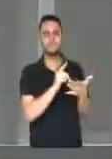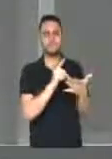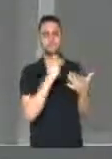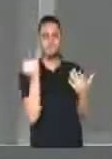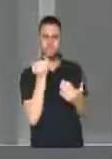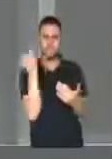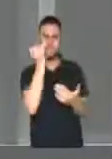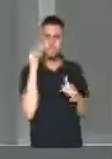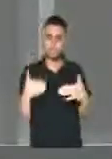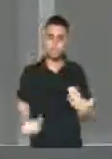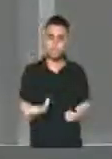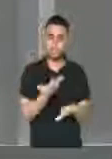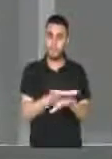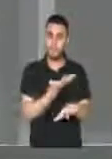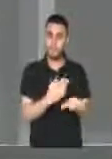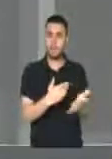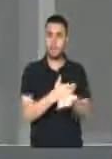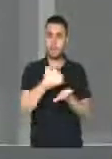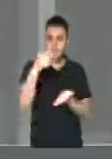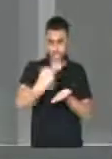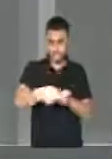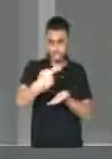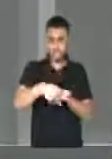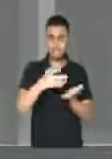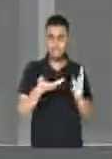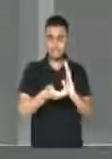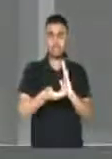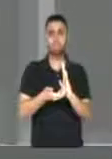aqui, na Câmara dos Deputados,